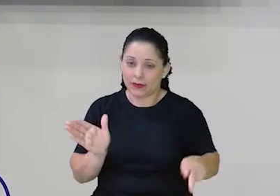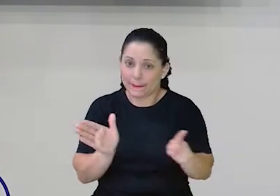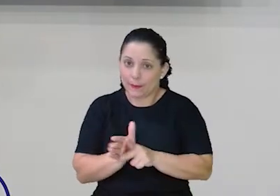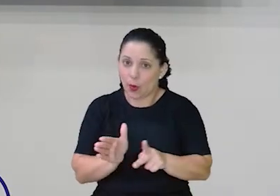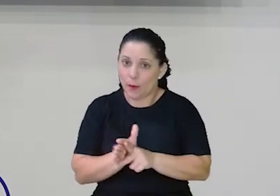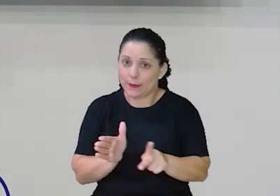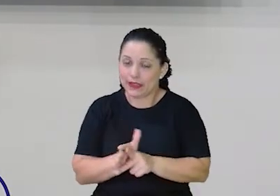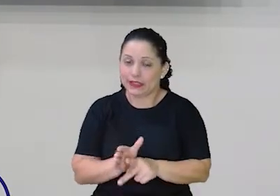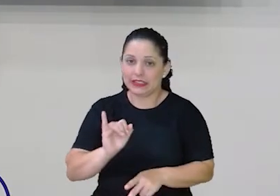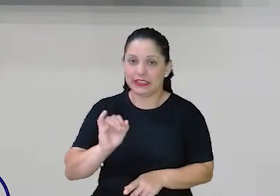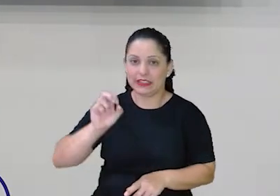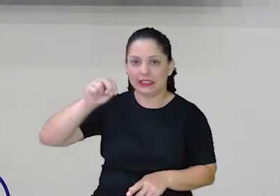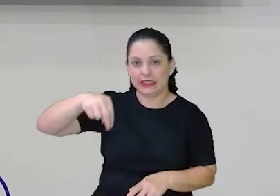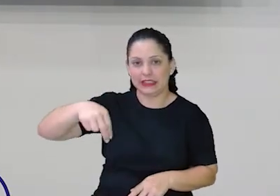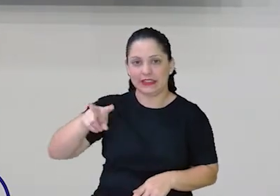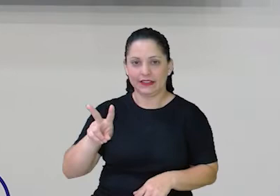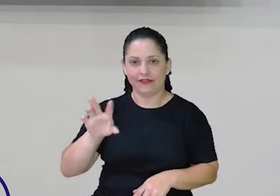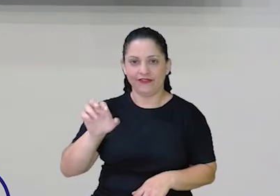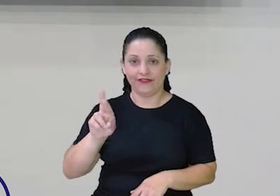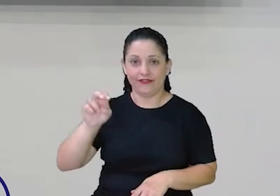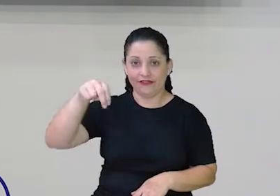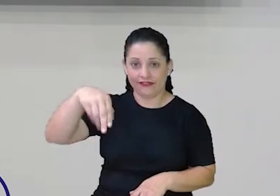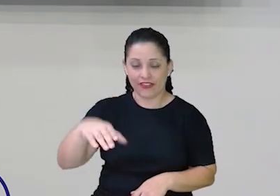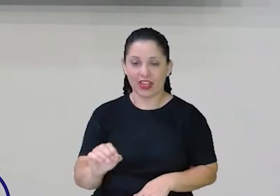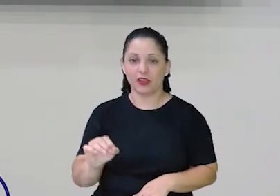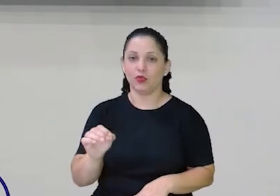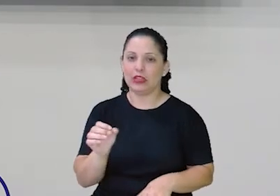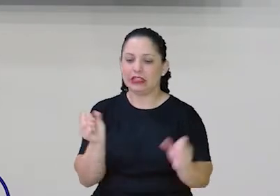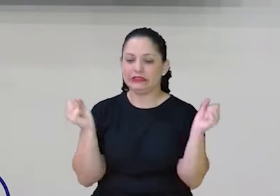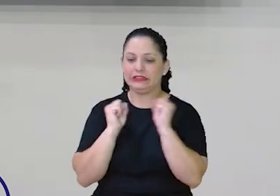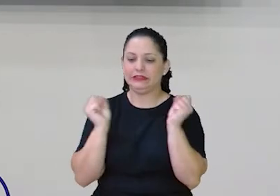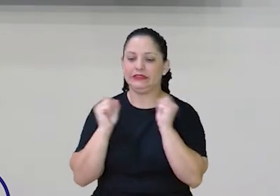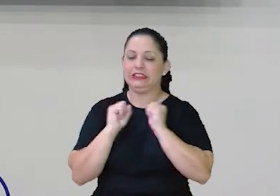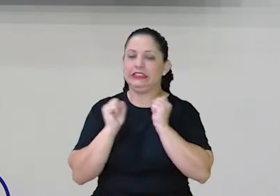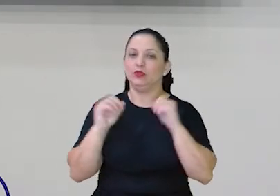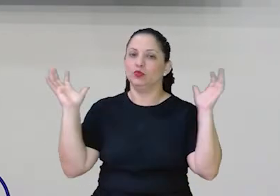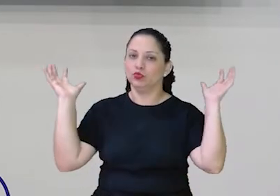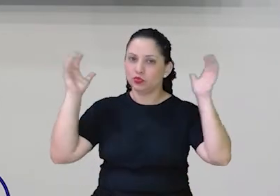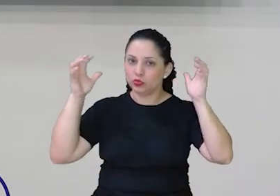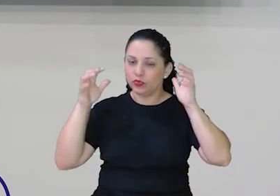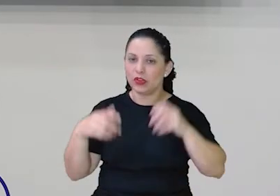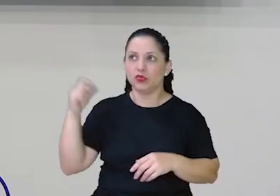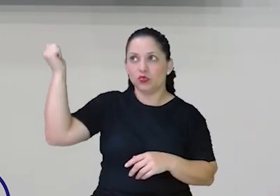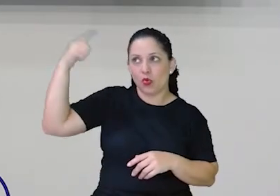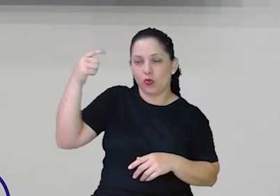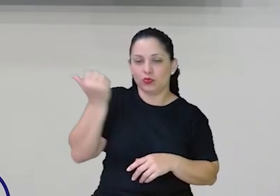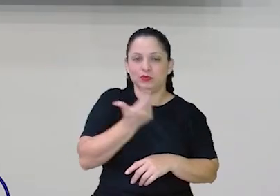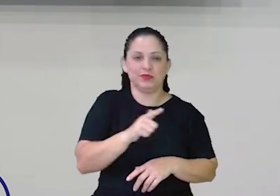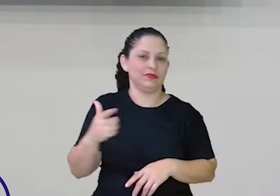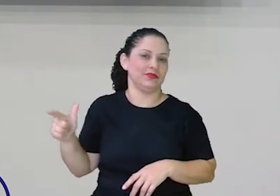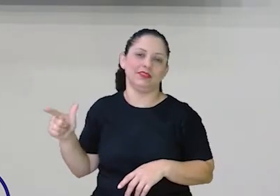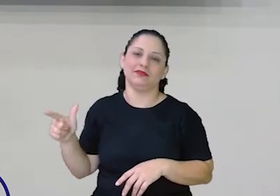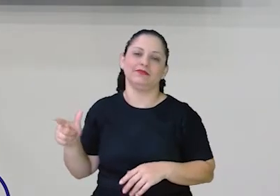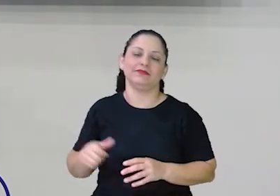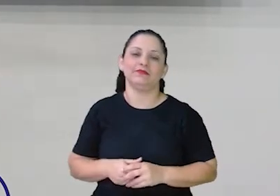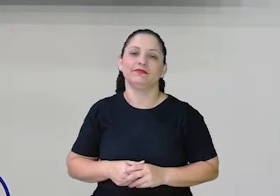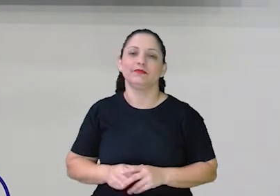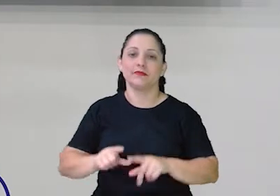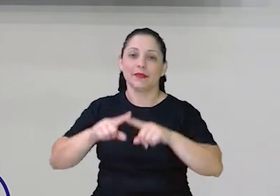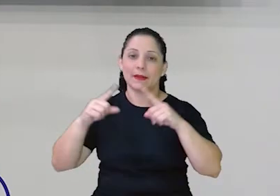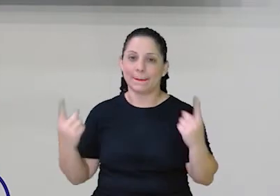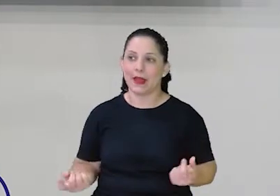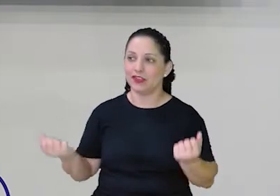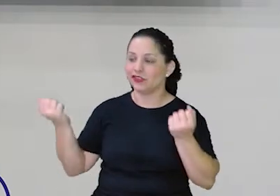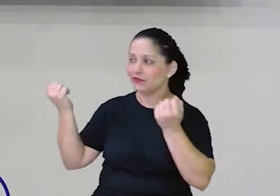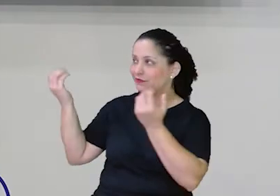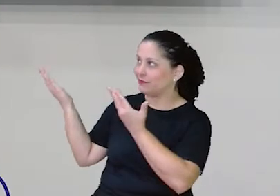sol fraco, ou chuva ou frio. Então, essa é uma característica que a gente encontra no inverno. Mas nesse tipo